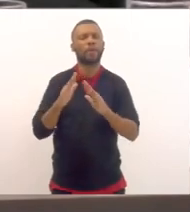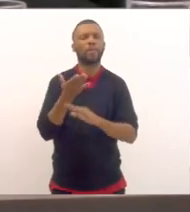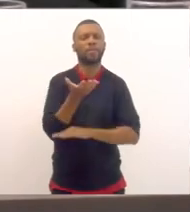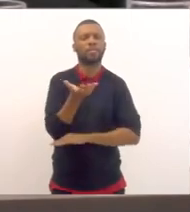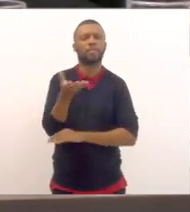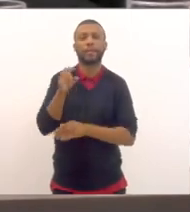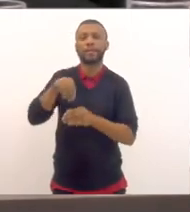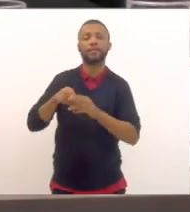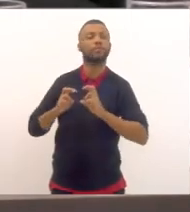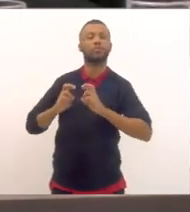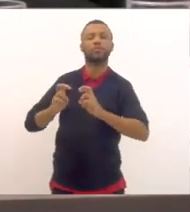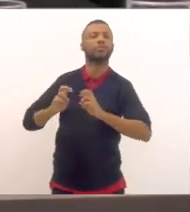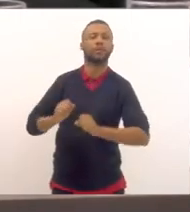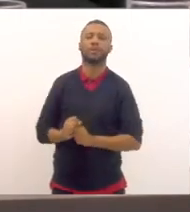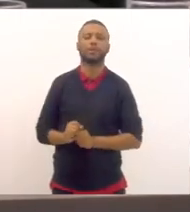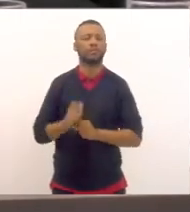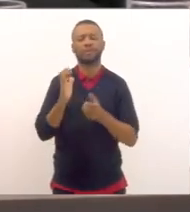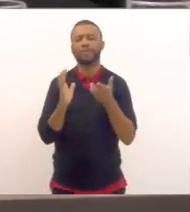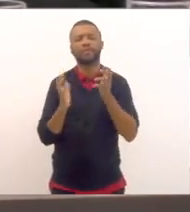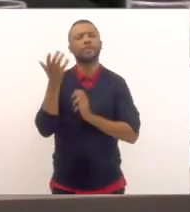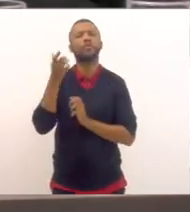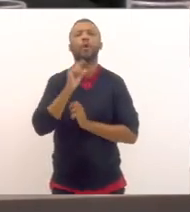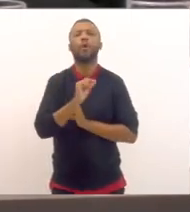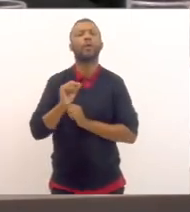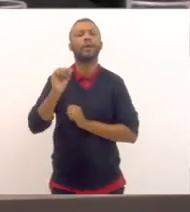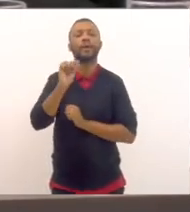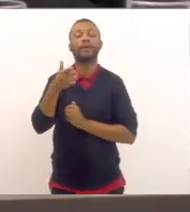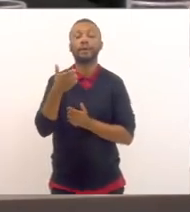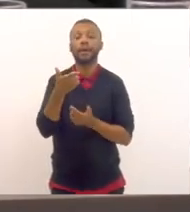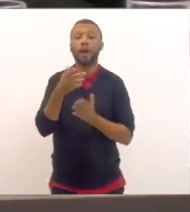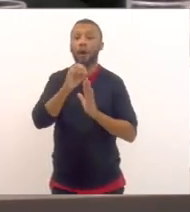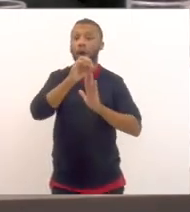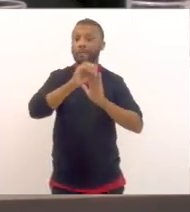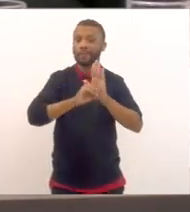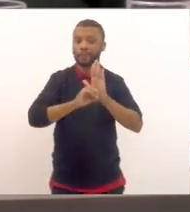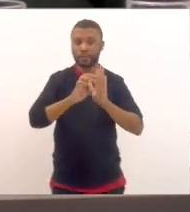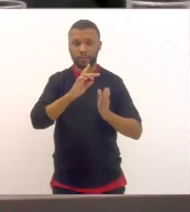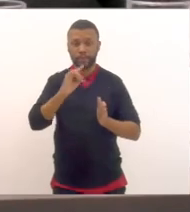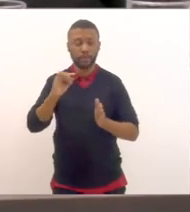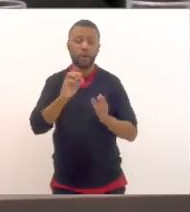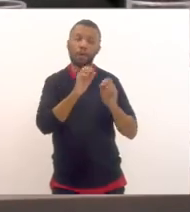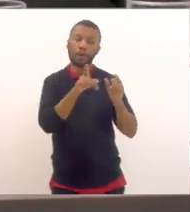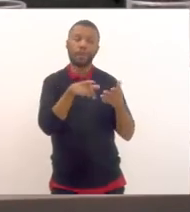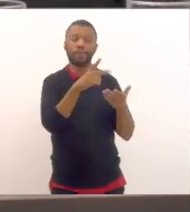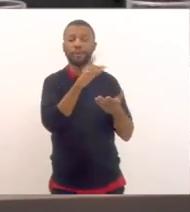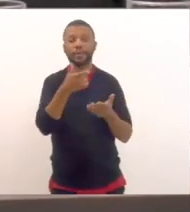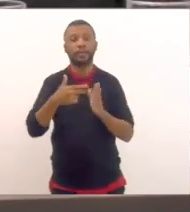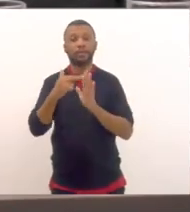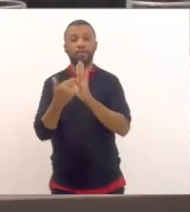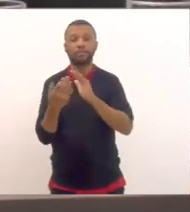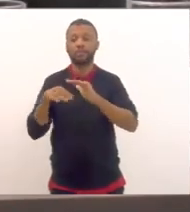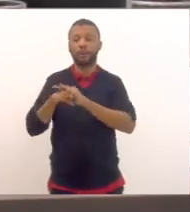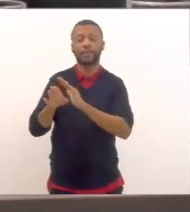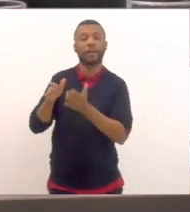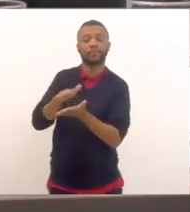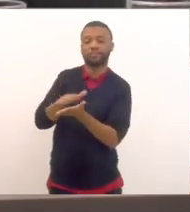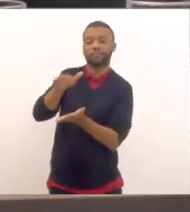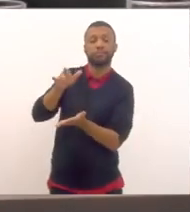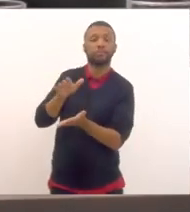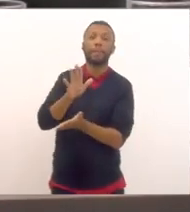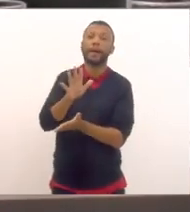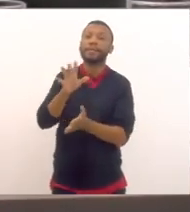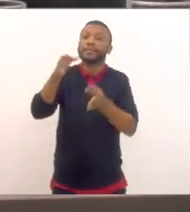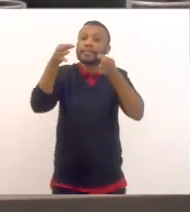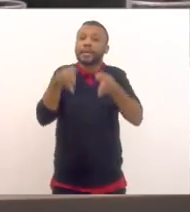dentro da linha férrea Que que foi ser de fato quem caminha ofício para se referir a nós vamos colocar o nosso relatório não efetivamente